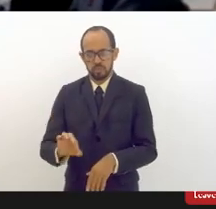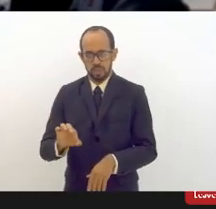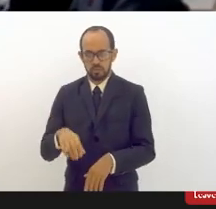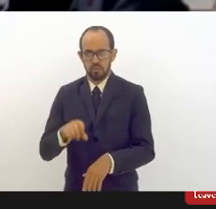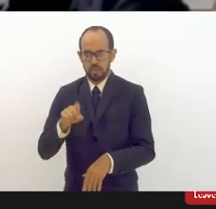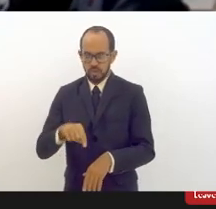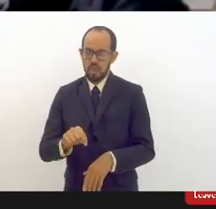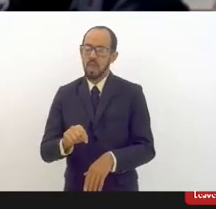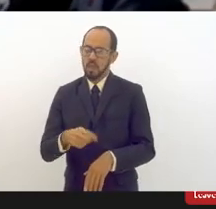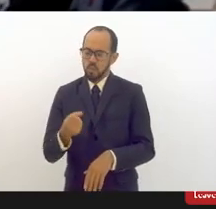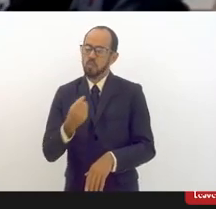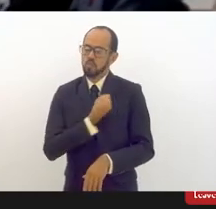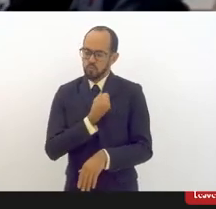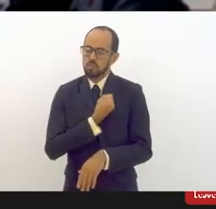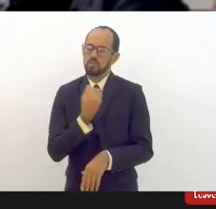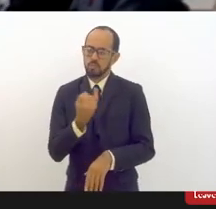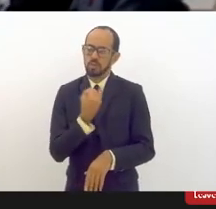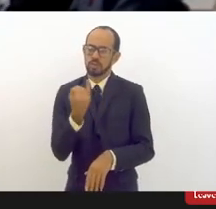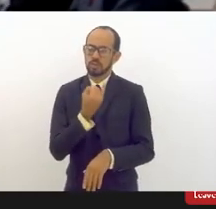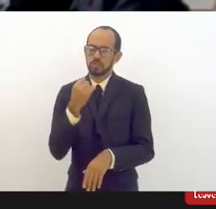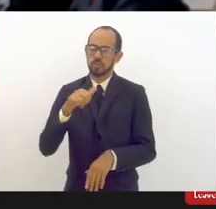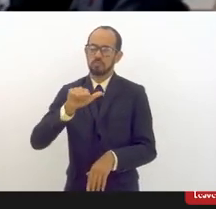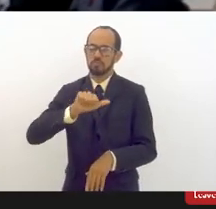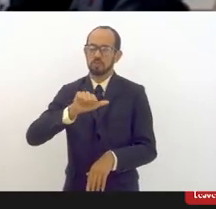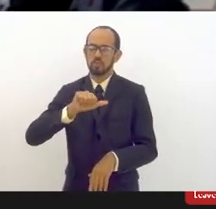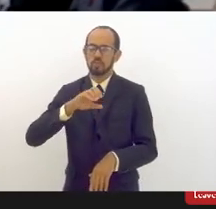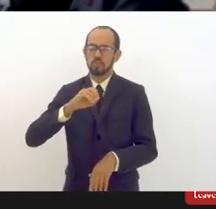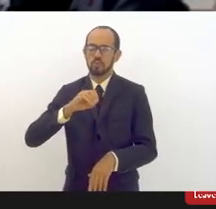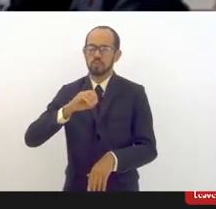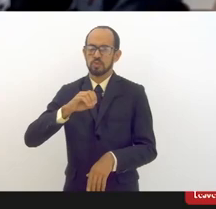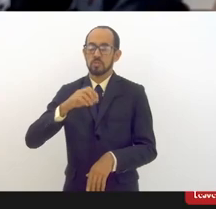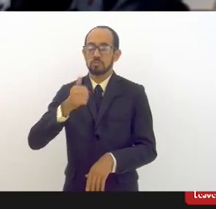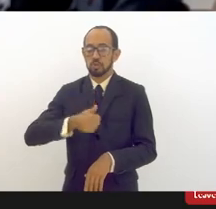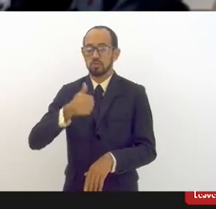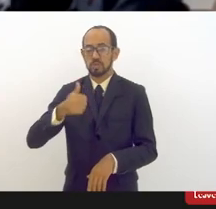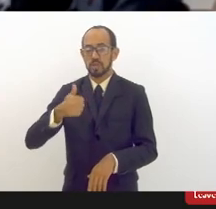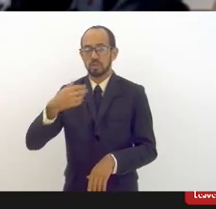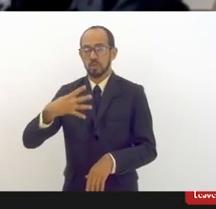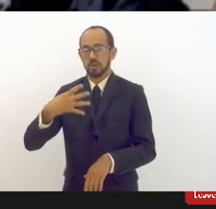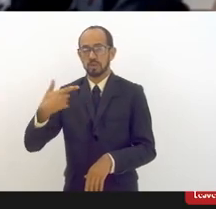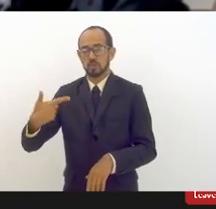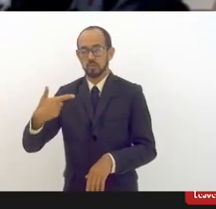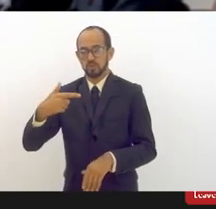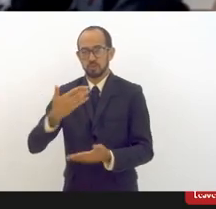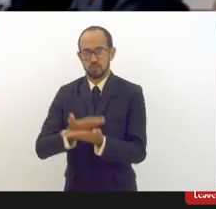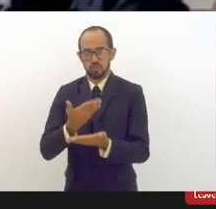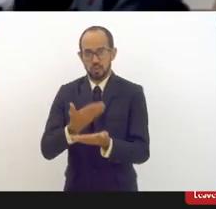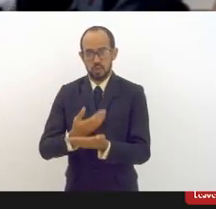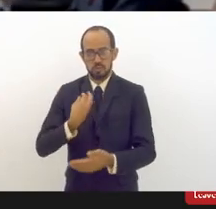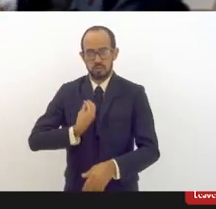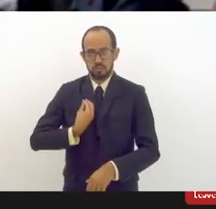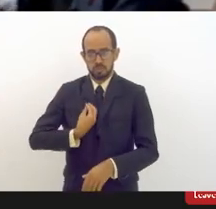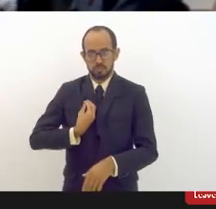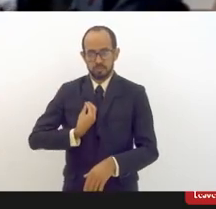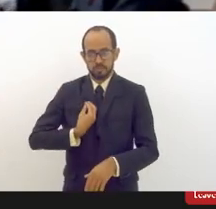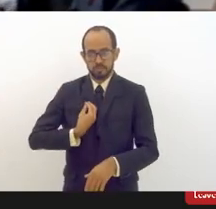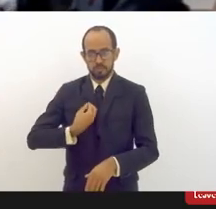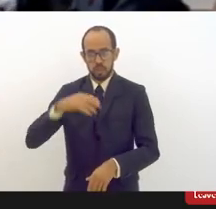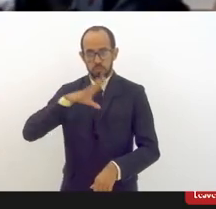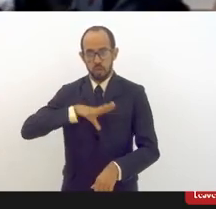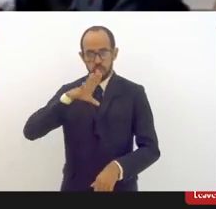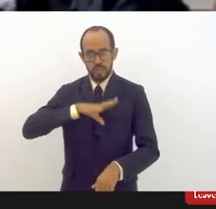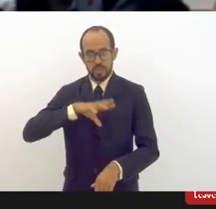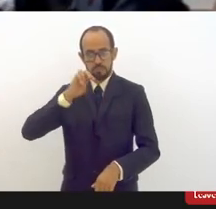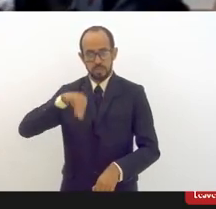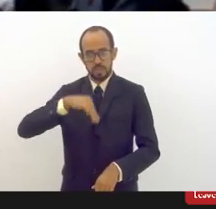bem expressiva, com 1.142 escolas participantes. Nos resultados para a língua portuguesa e matemática,